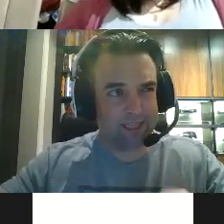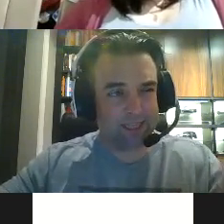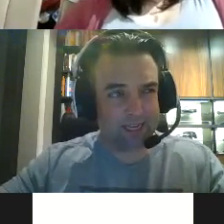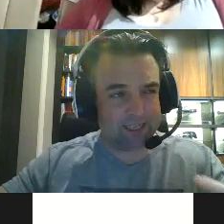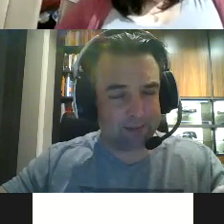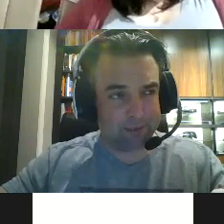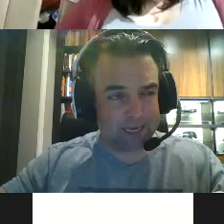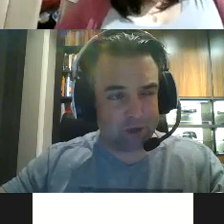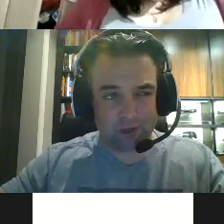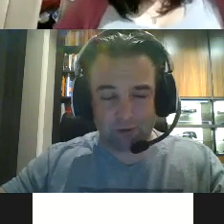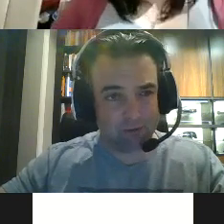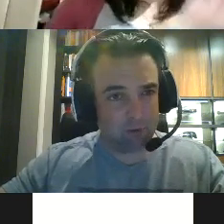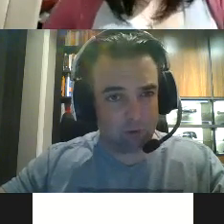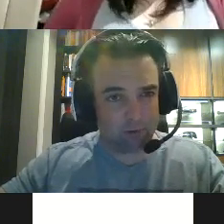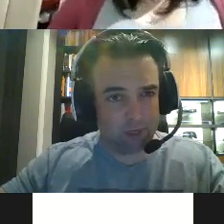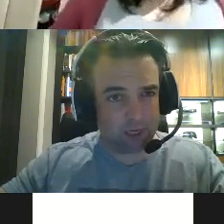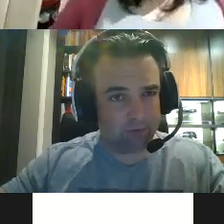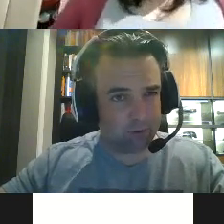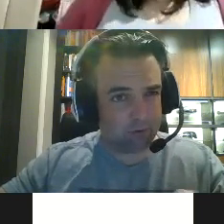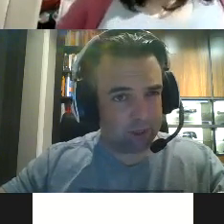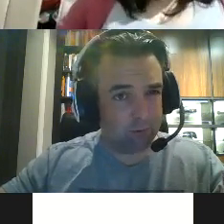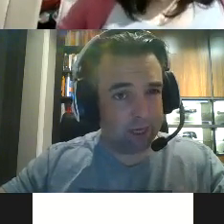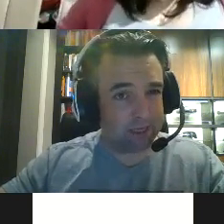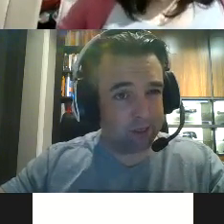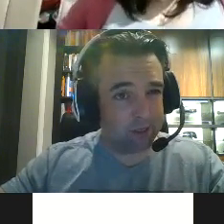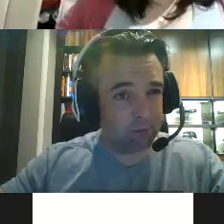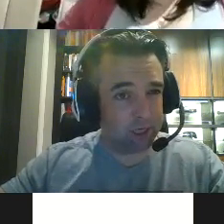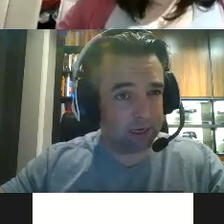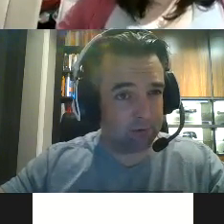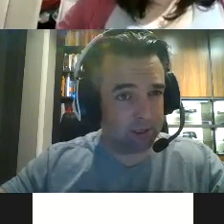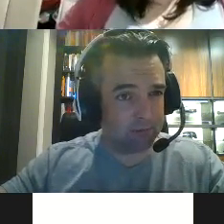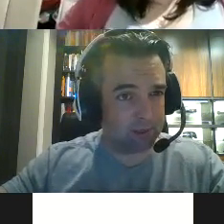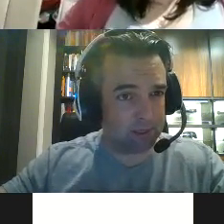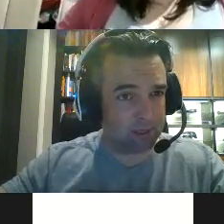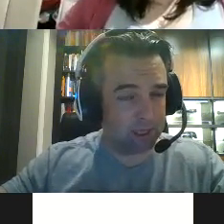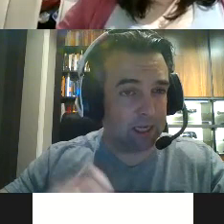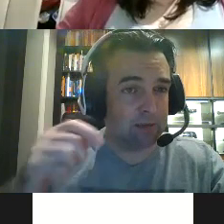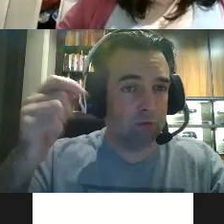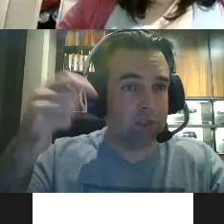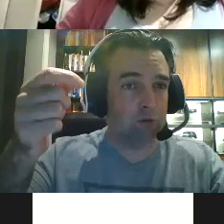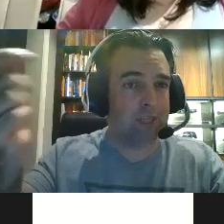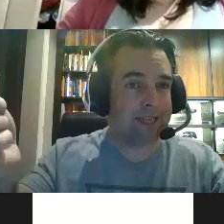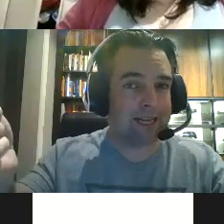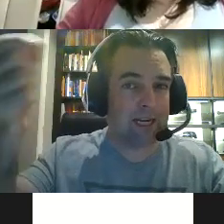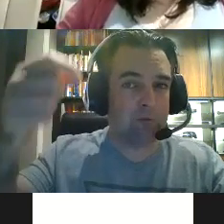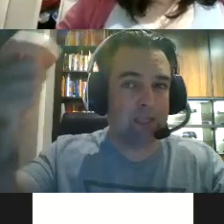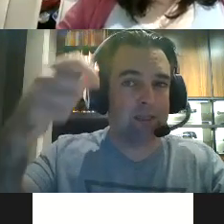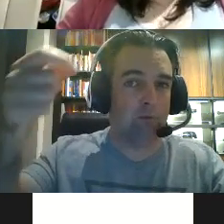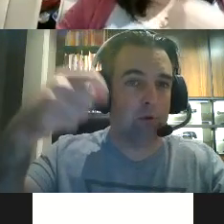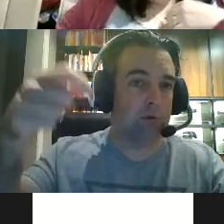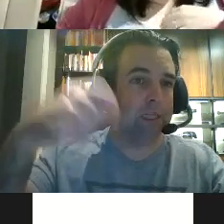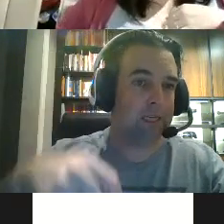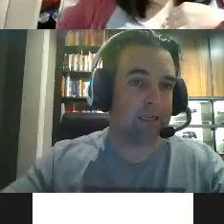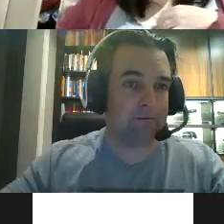uma das cidades abaixo, que eu não lembro o nome, ela ficou quase um mês sem distribuir água. Que eles não conseguiam tratar a água de